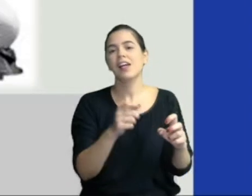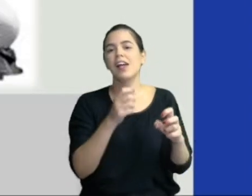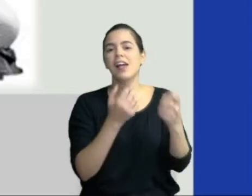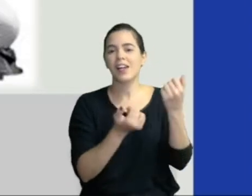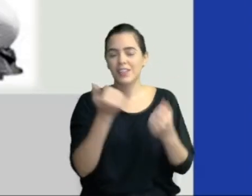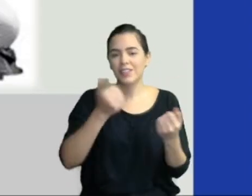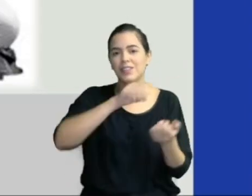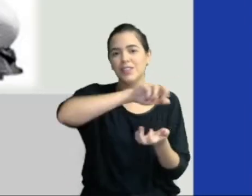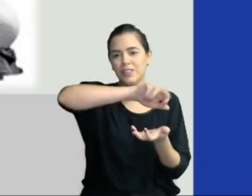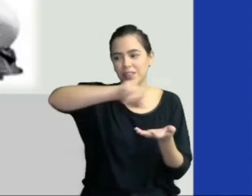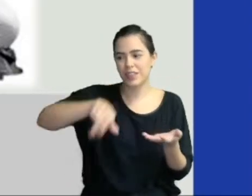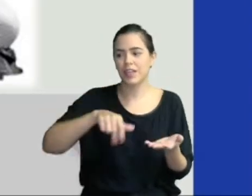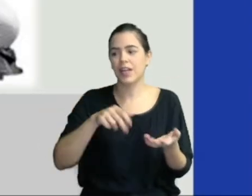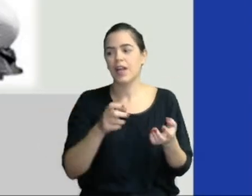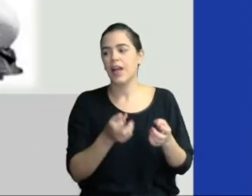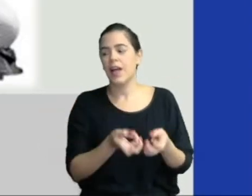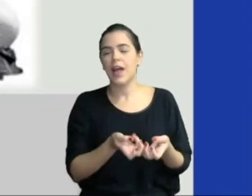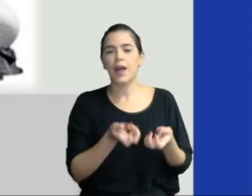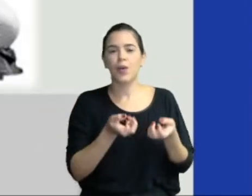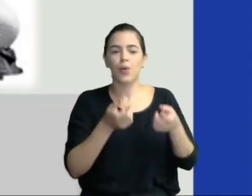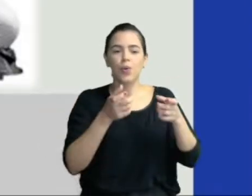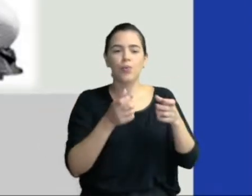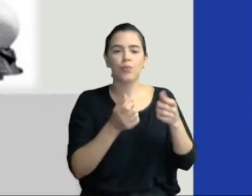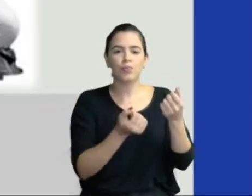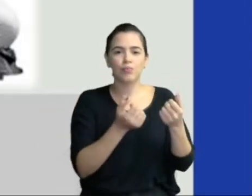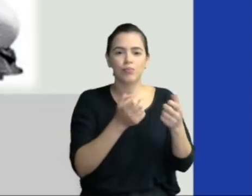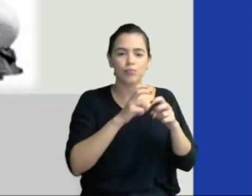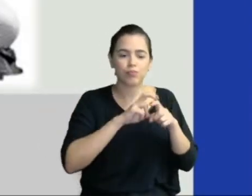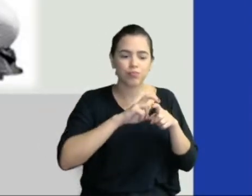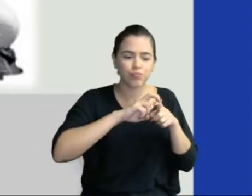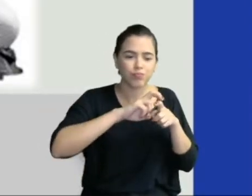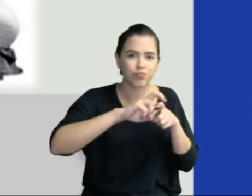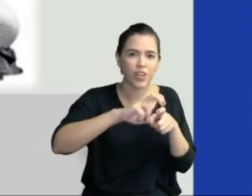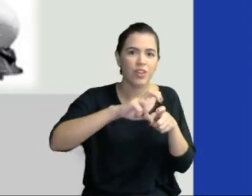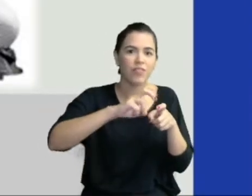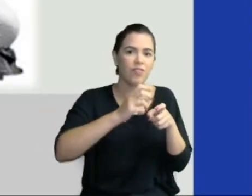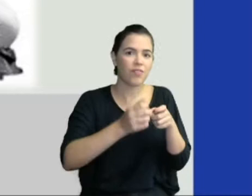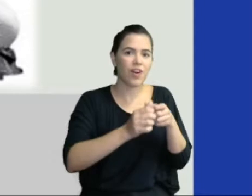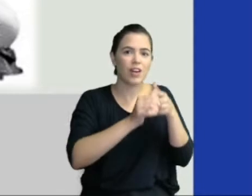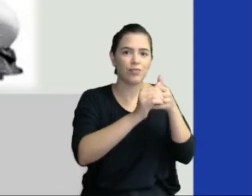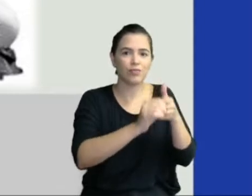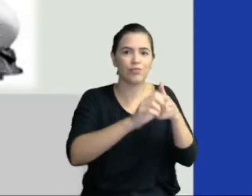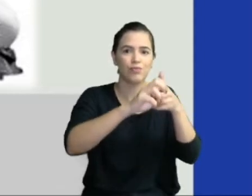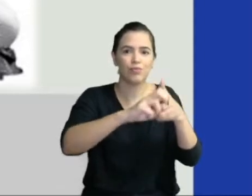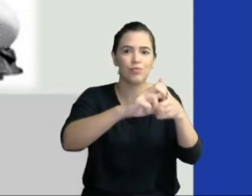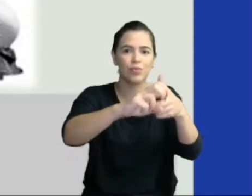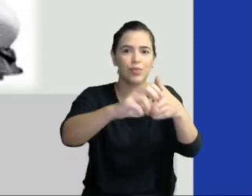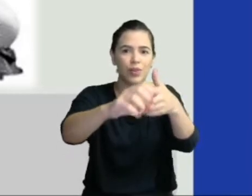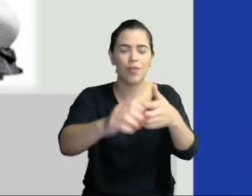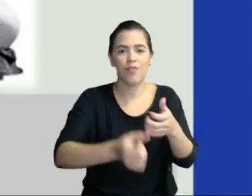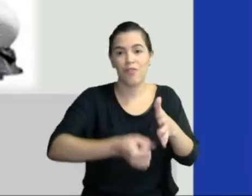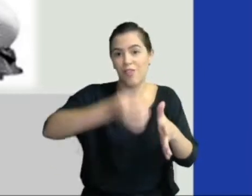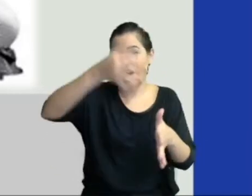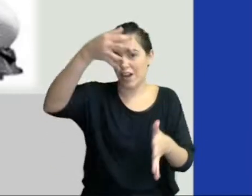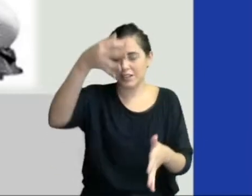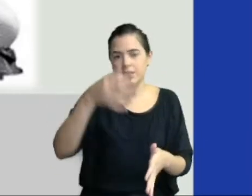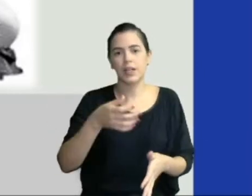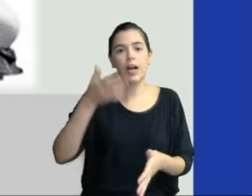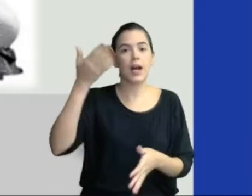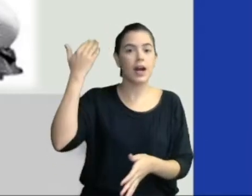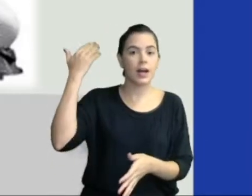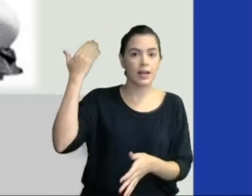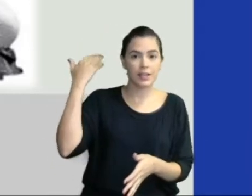uma locomotiva puxa vários vagões. Antes, esses vagões eram puxados por outros